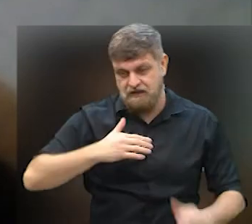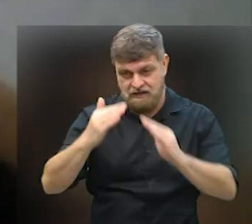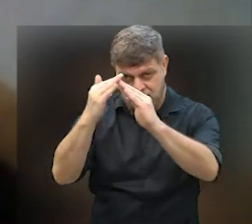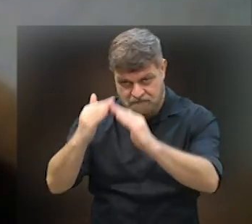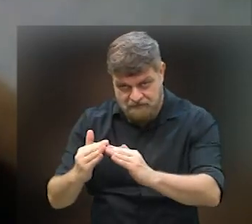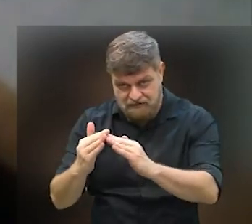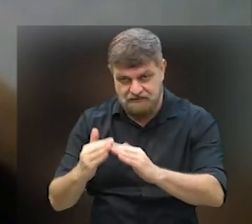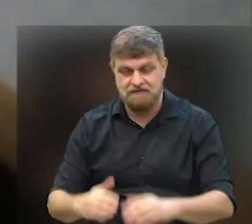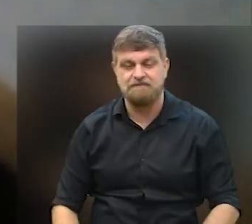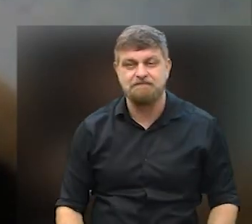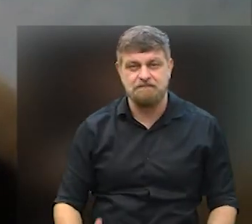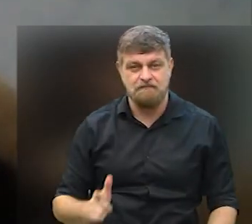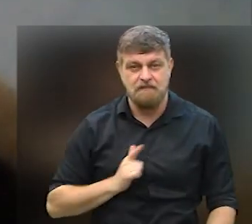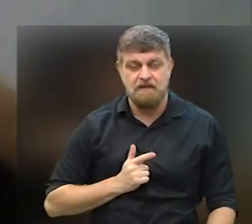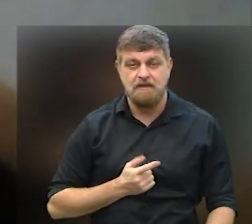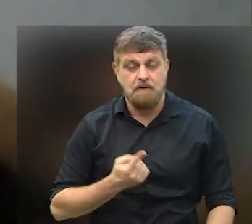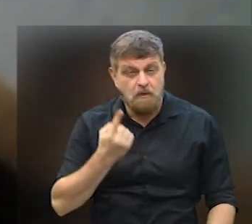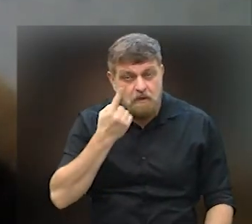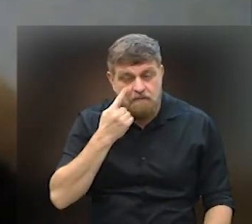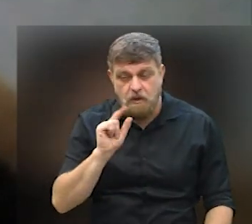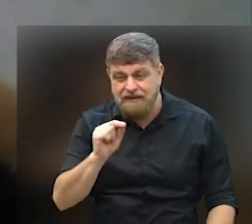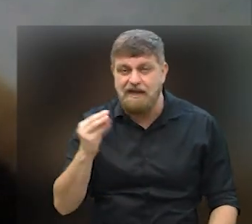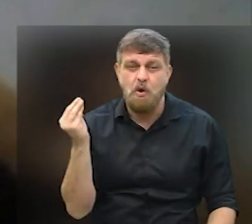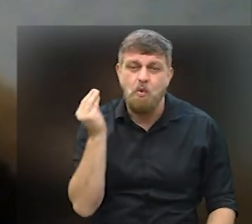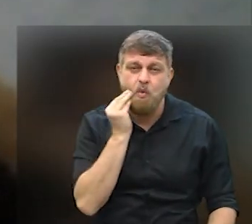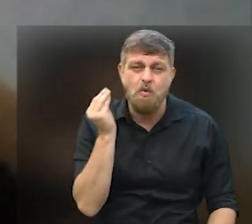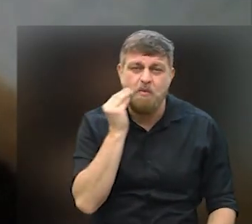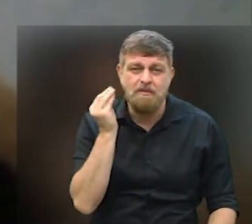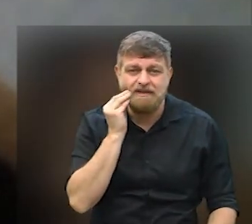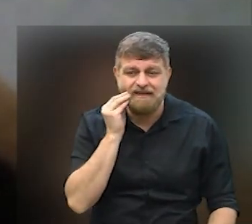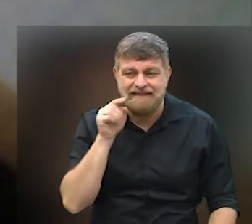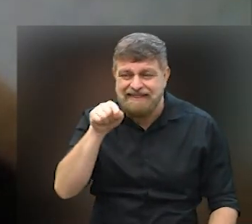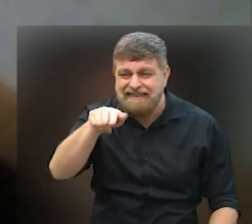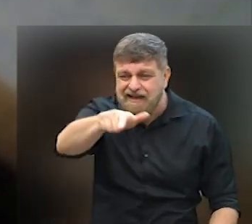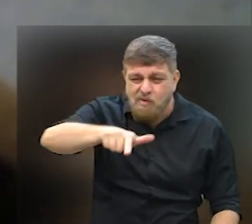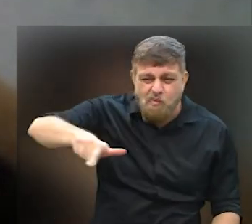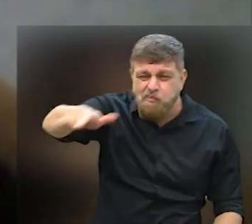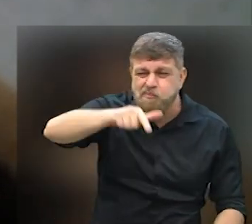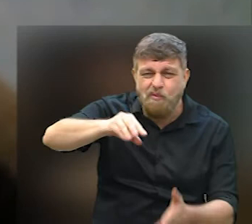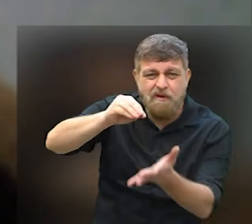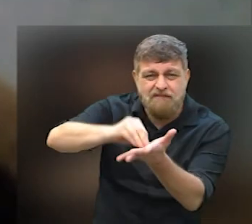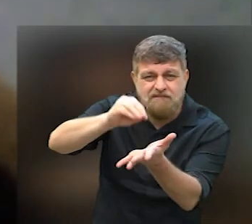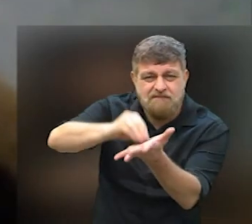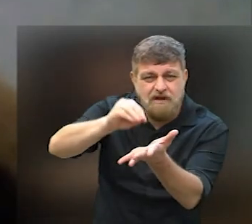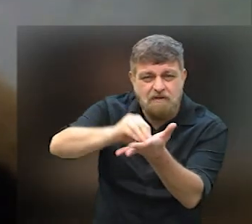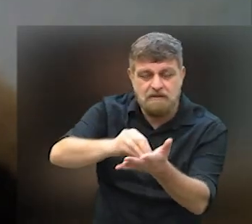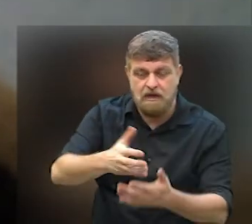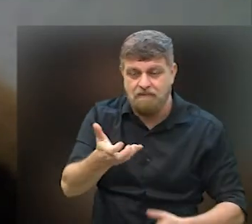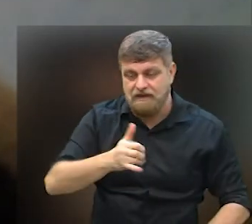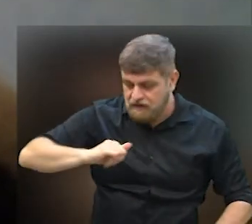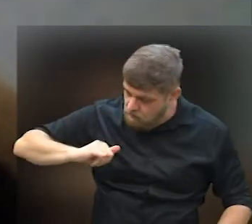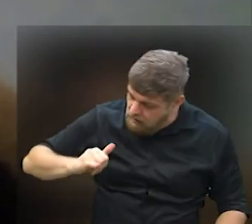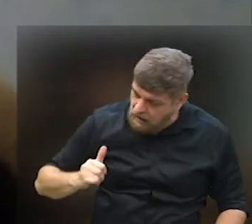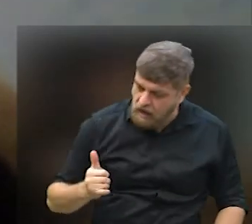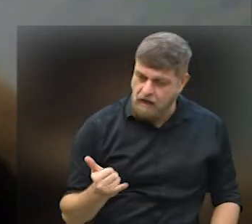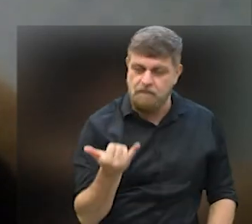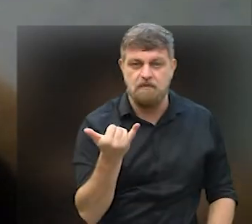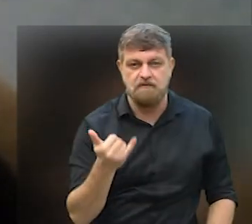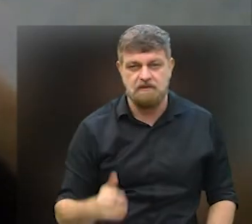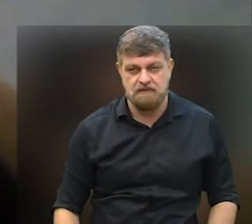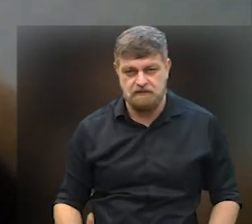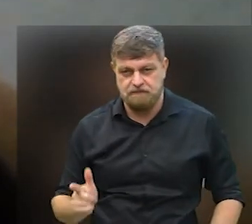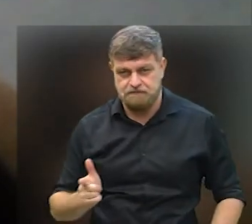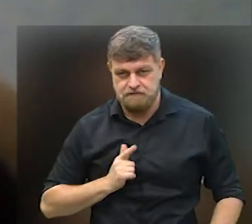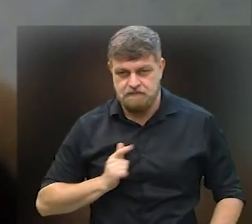em julho do ano passado. E eu vejo que muitas oportunidades não chegam aqui para a região. E eu quero realmente aproveitar